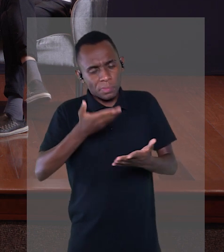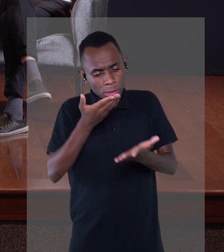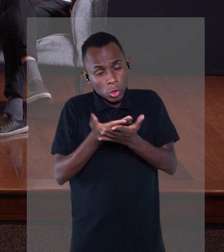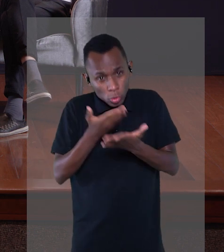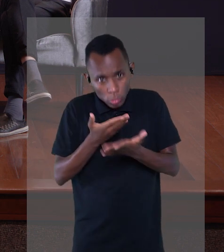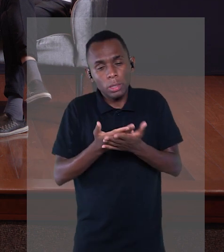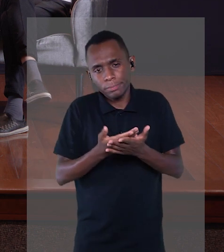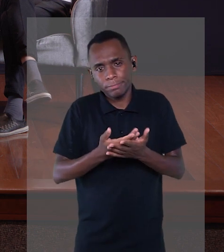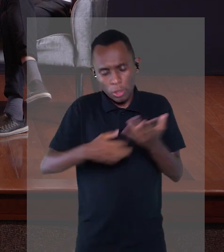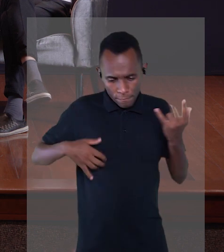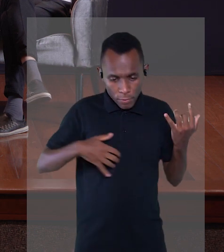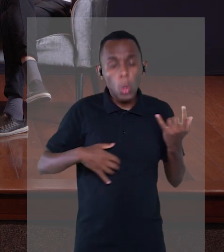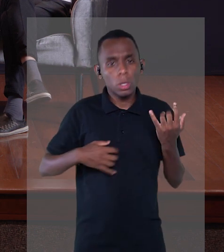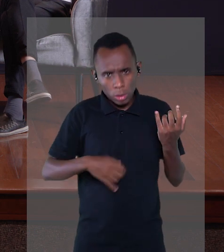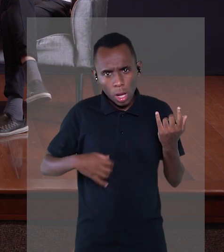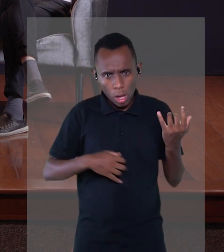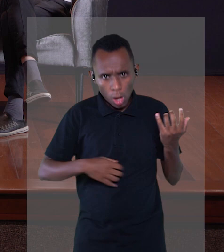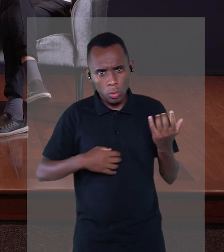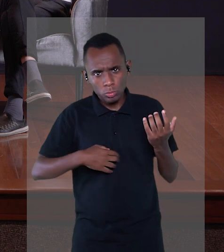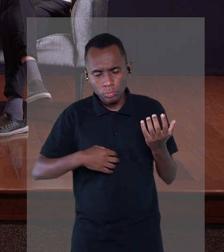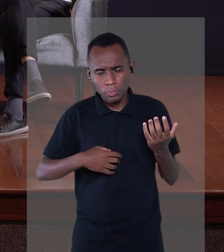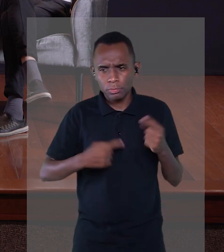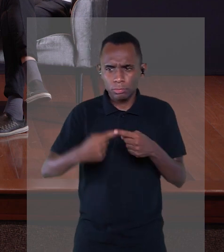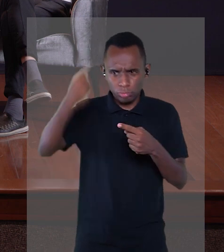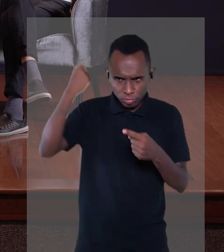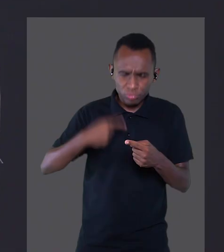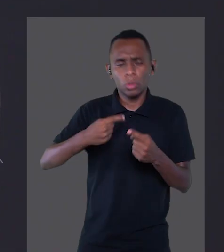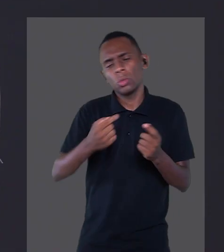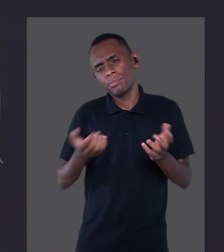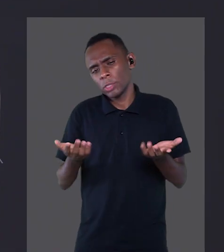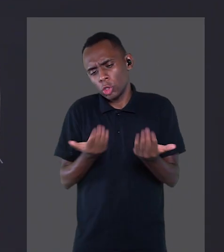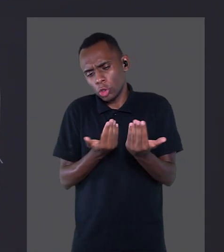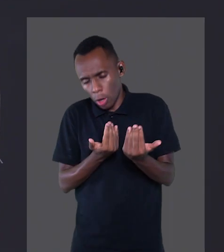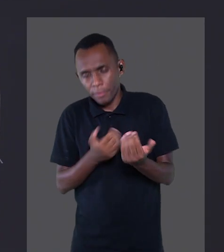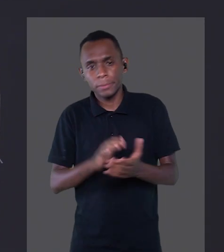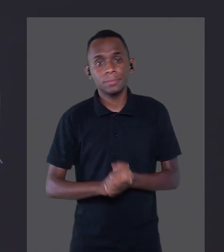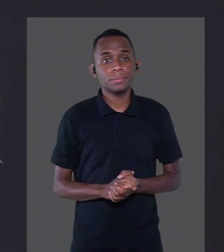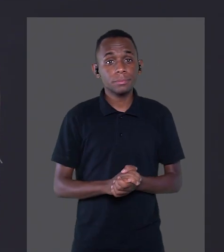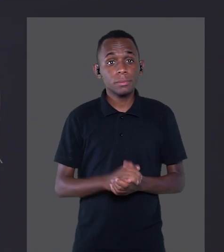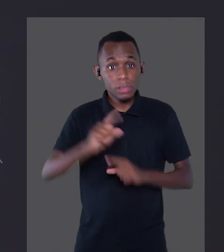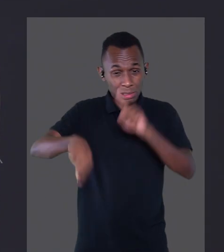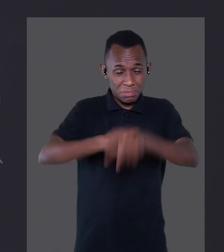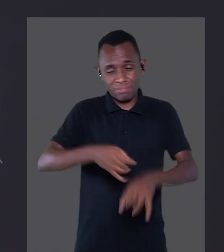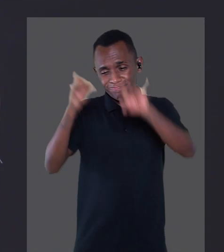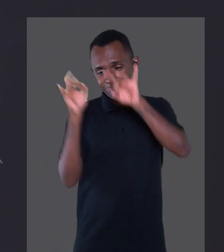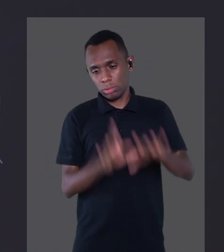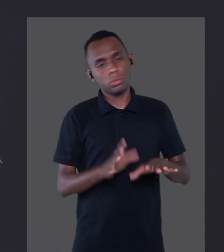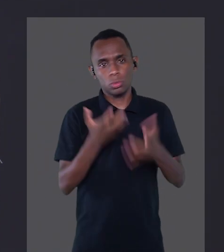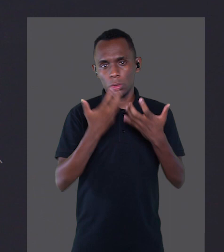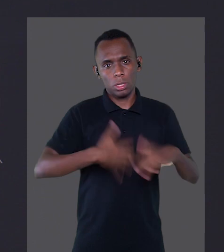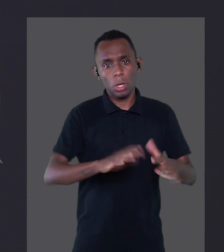violão clássico na adolescência, estudei alguns anos de violão clássico, depois abandonei